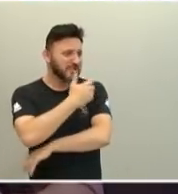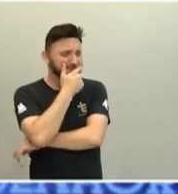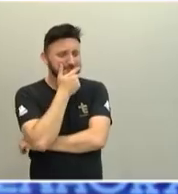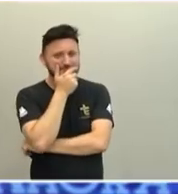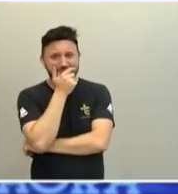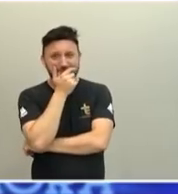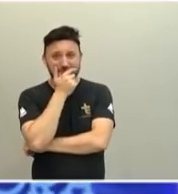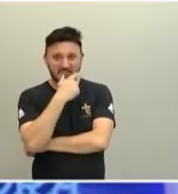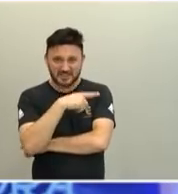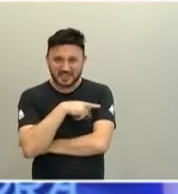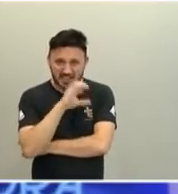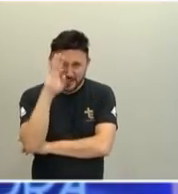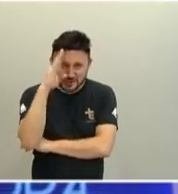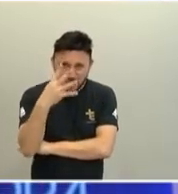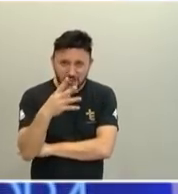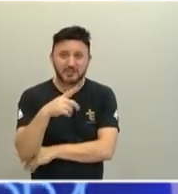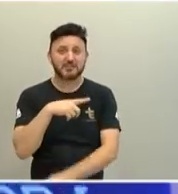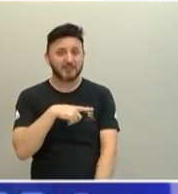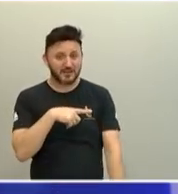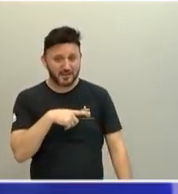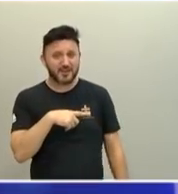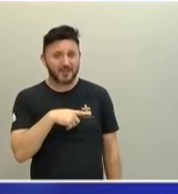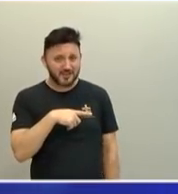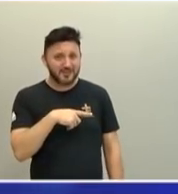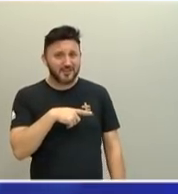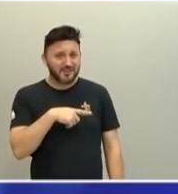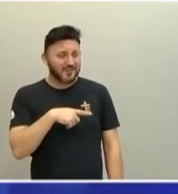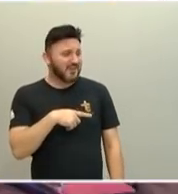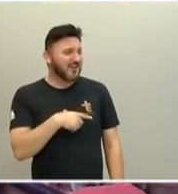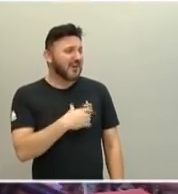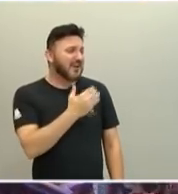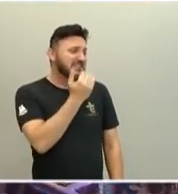Tem como ou não? Tem. Não estou conseguindo perdoar.